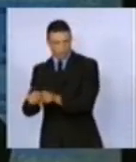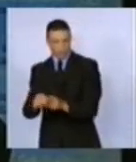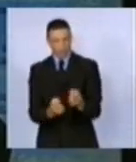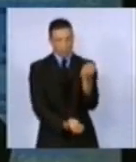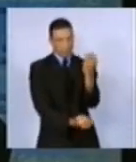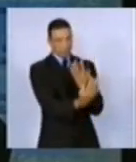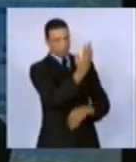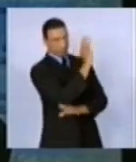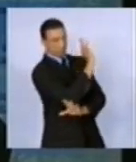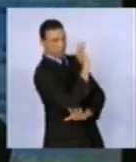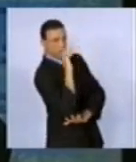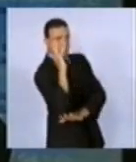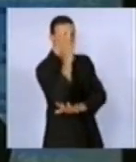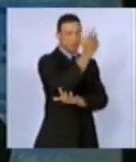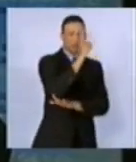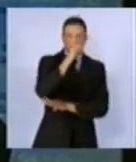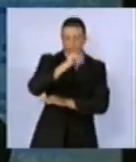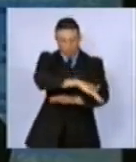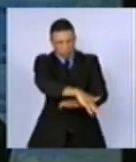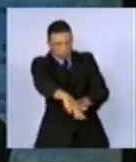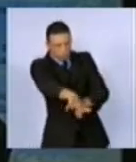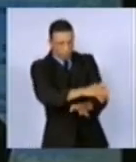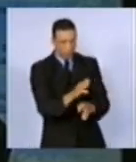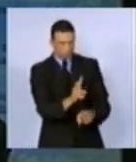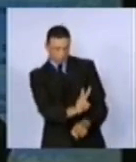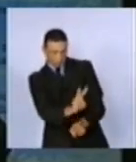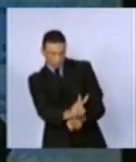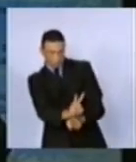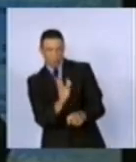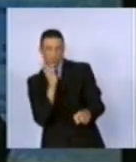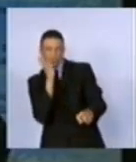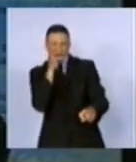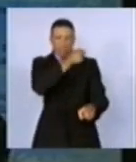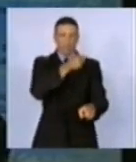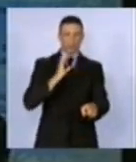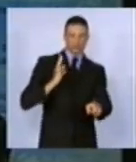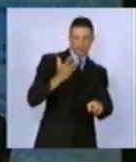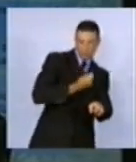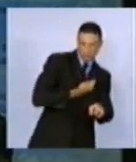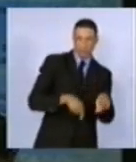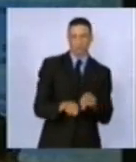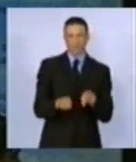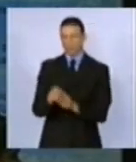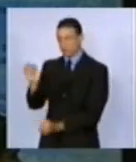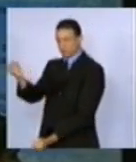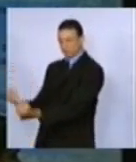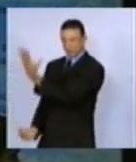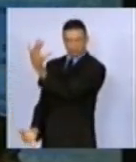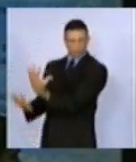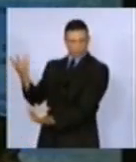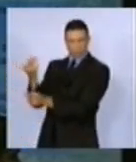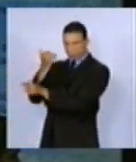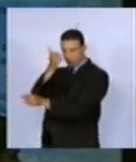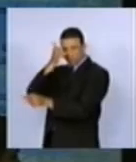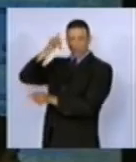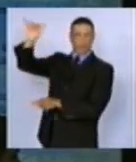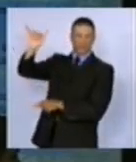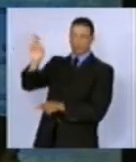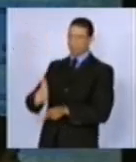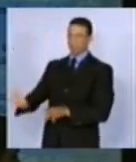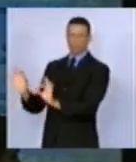auxiliares recuperação de nascentes eh plano técnico de recursos hídricos e utilização de queima a não utilização de